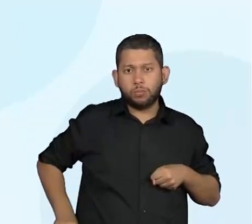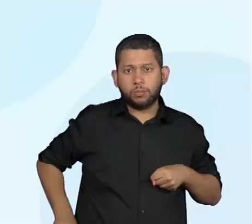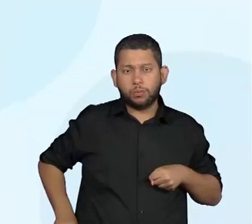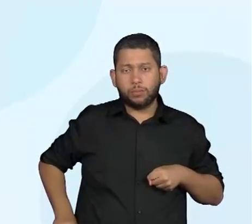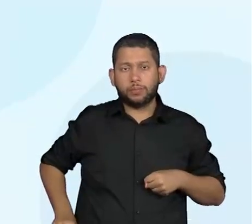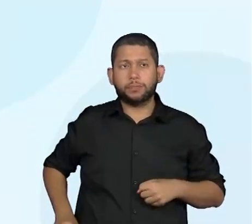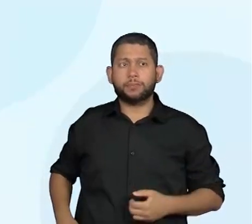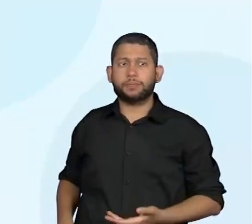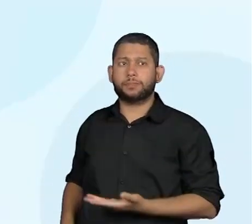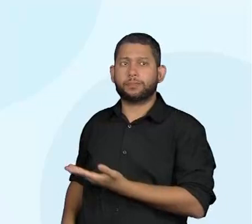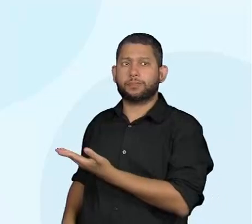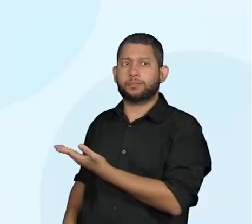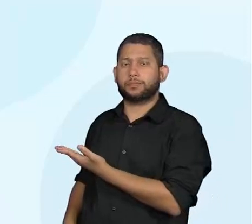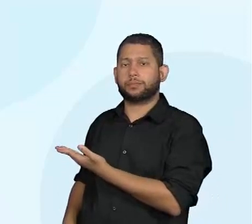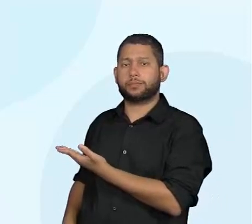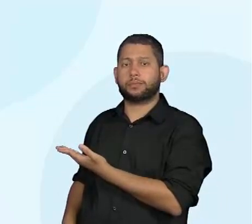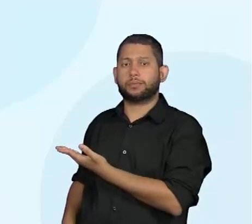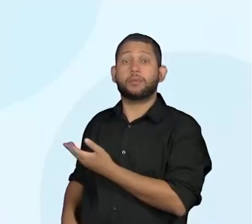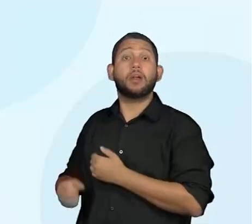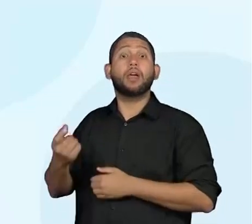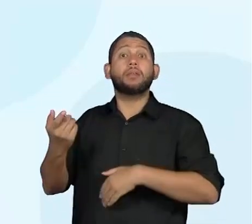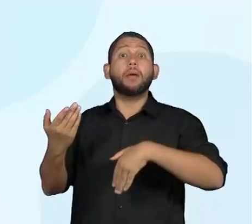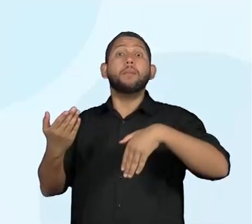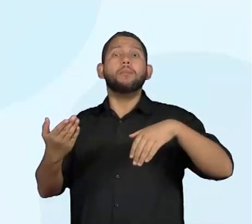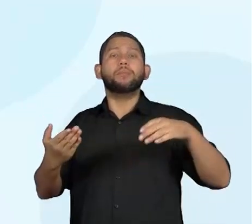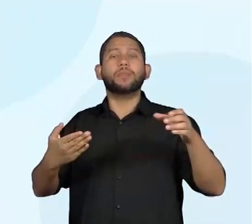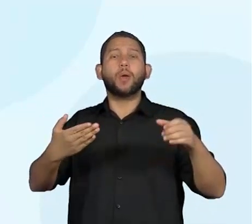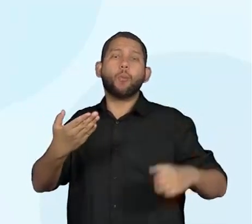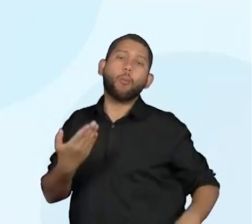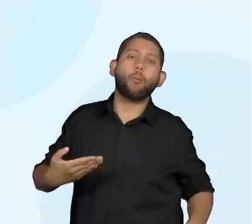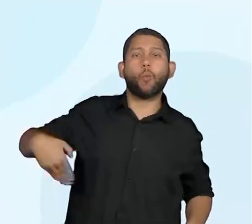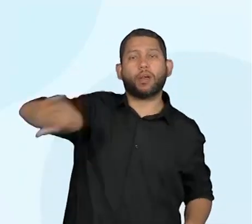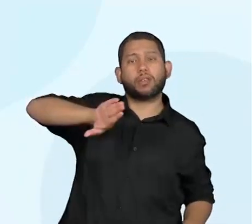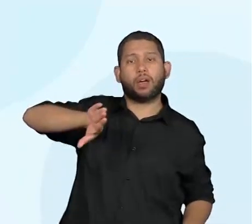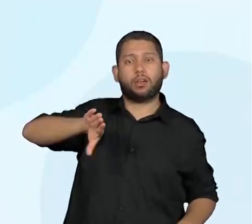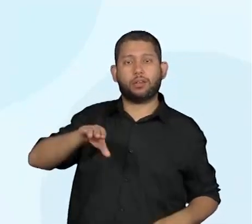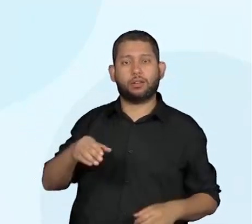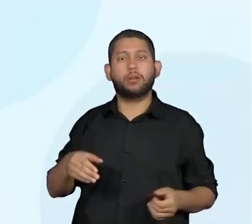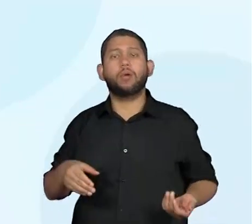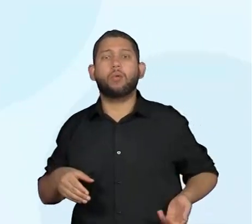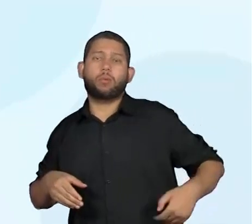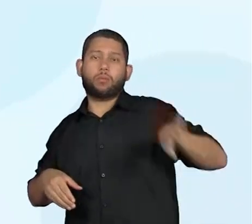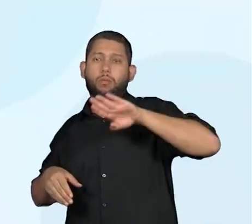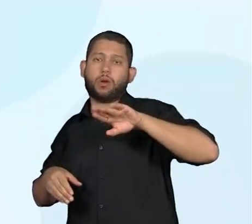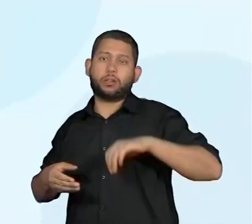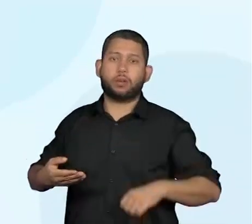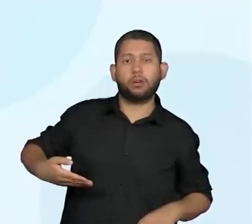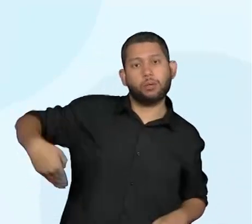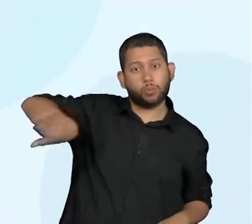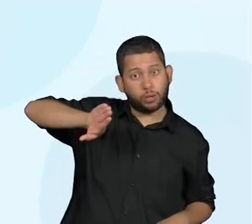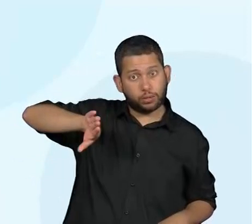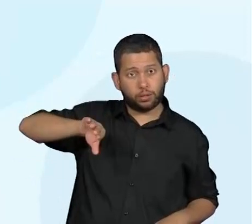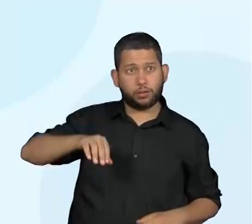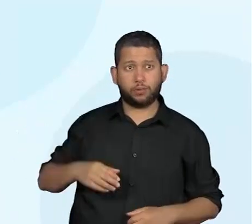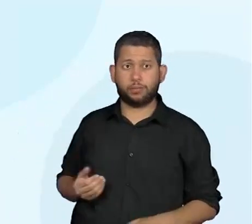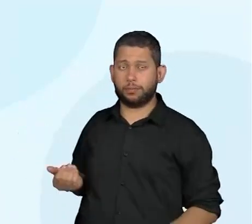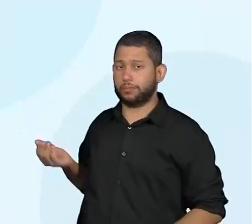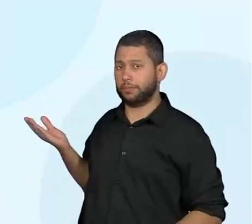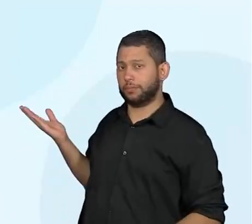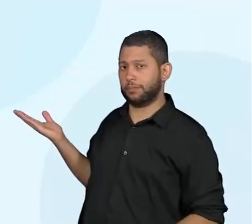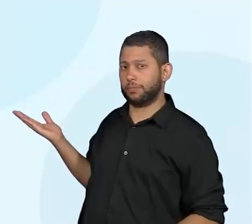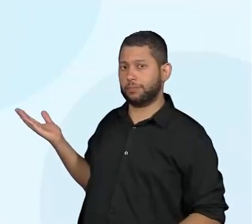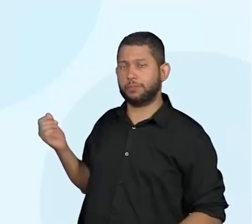Pode colocar futebol também. Não. Aqui às vezes parece, né? Luta não, né? Parece